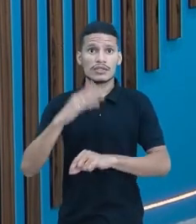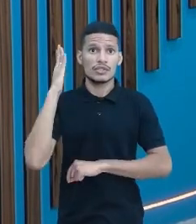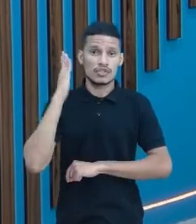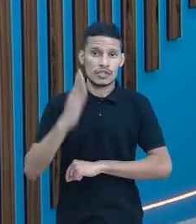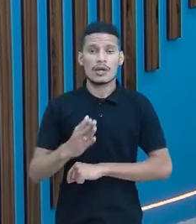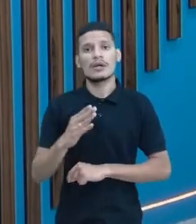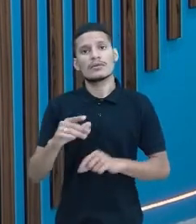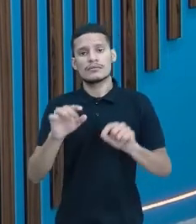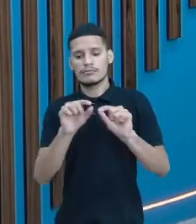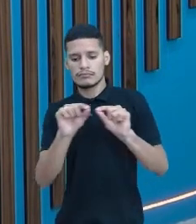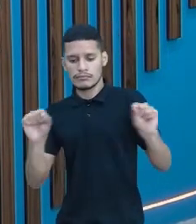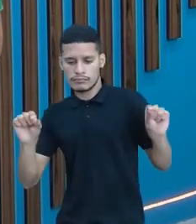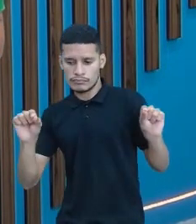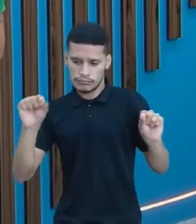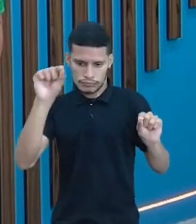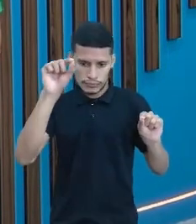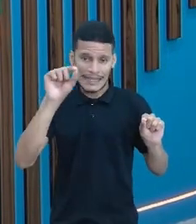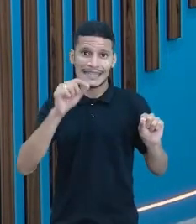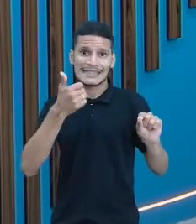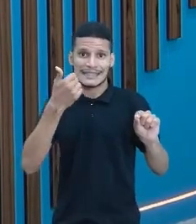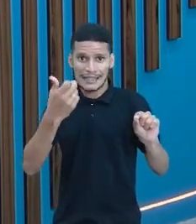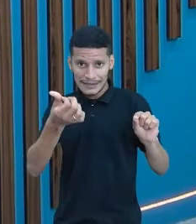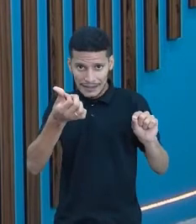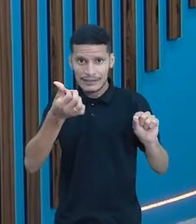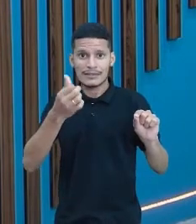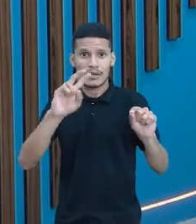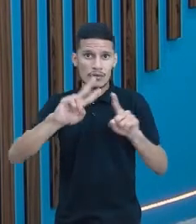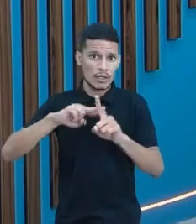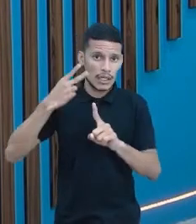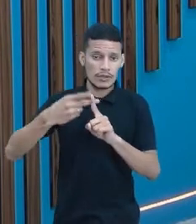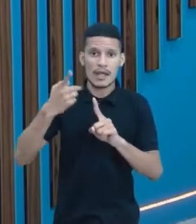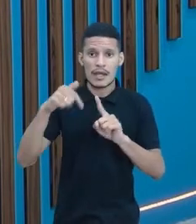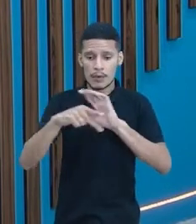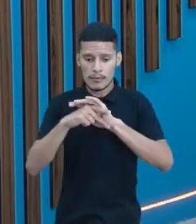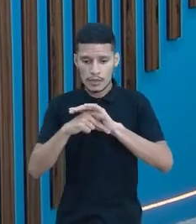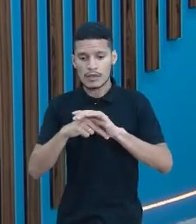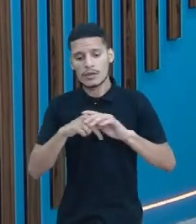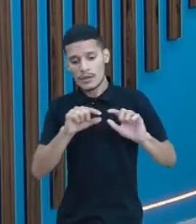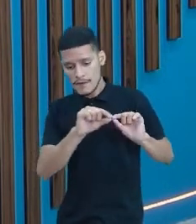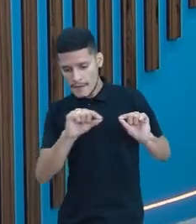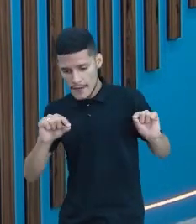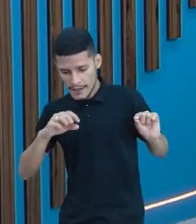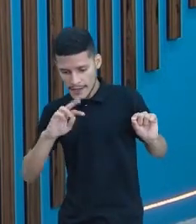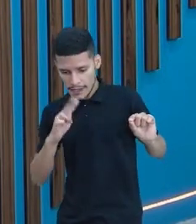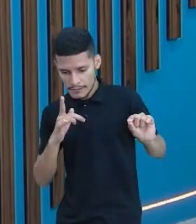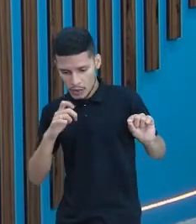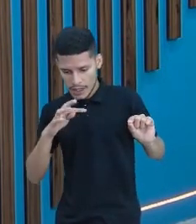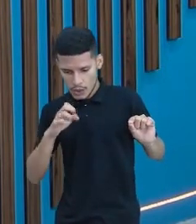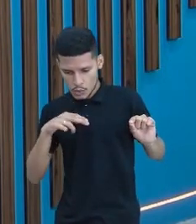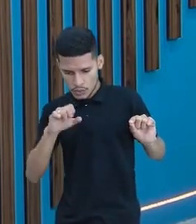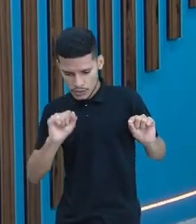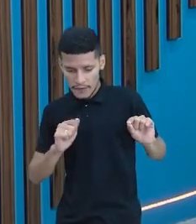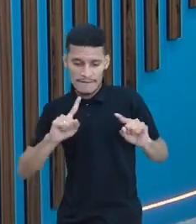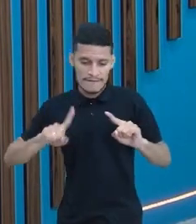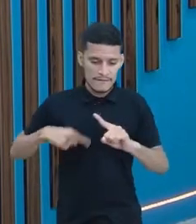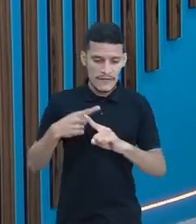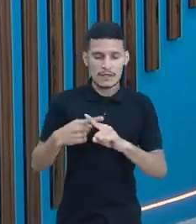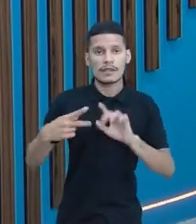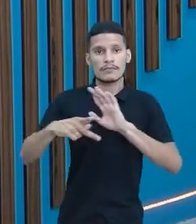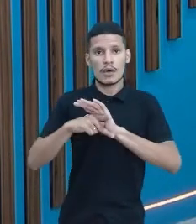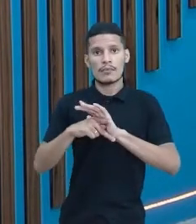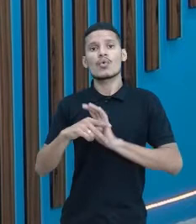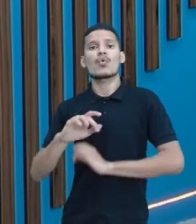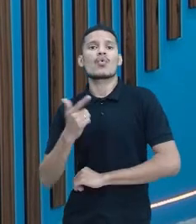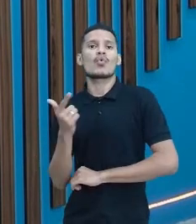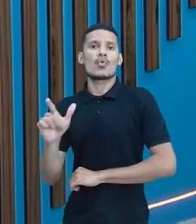caso 16 ao quadrado, é igual à medida da hipotenusa vezes a projeção desse cateto